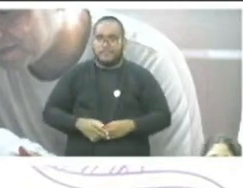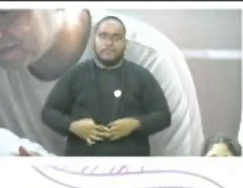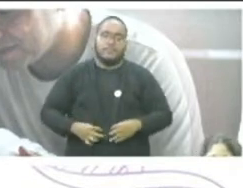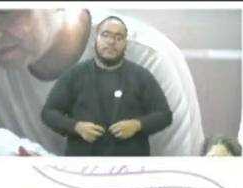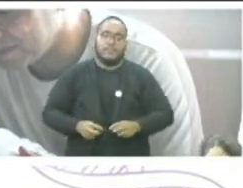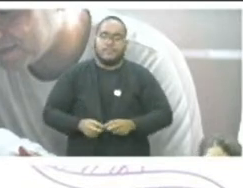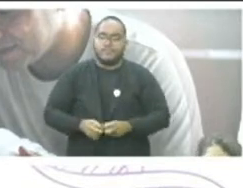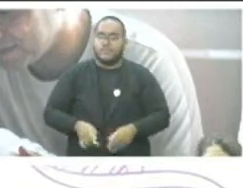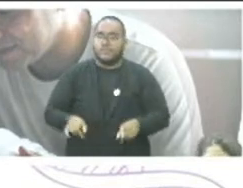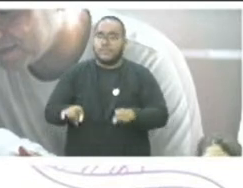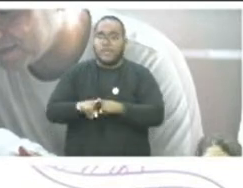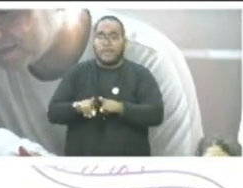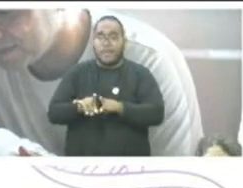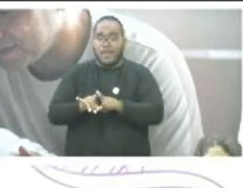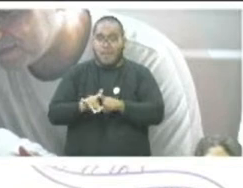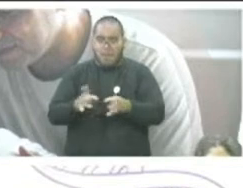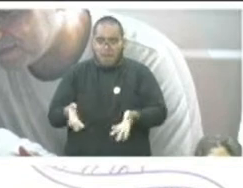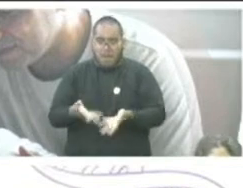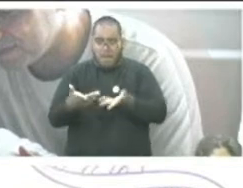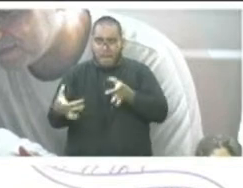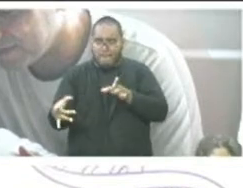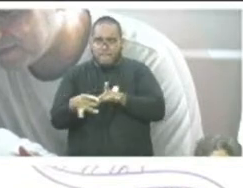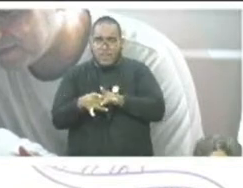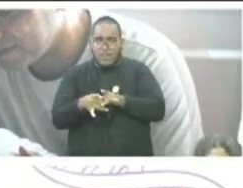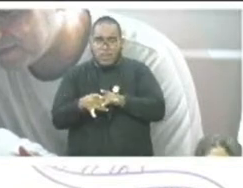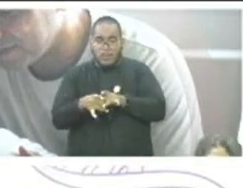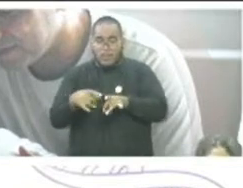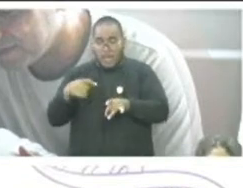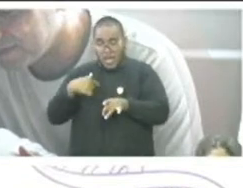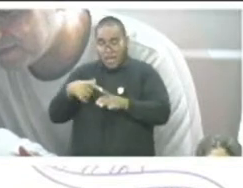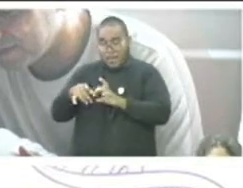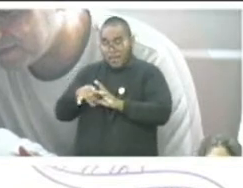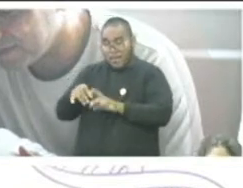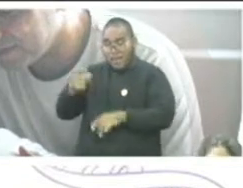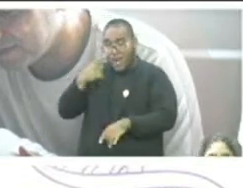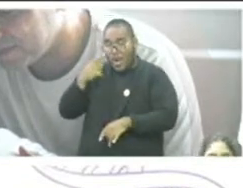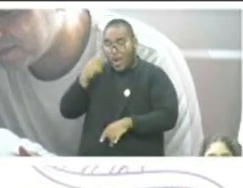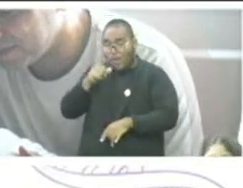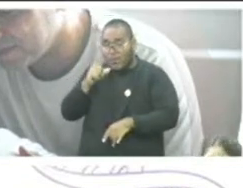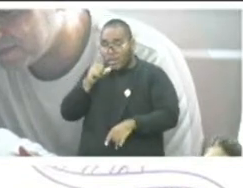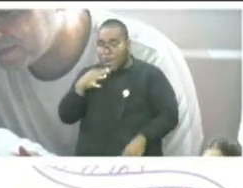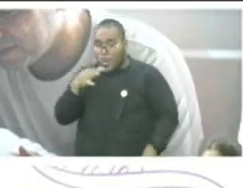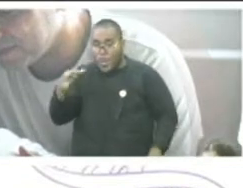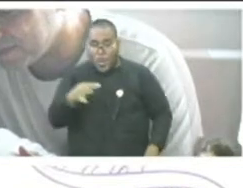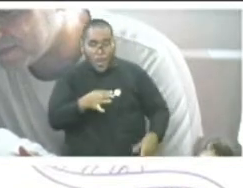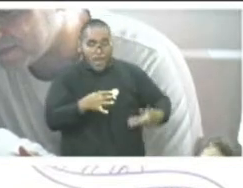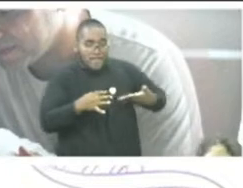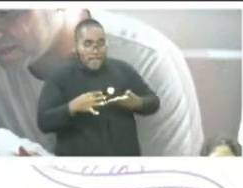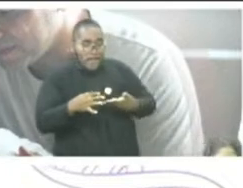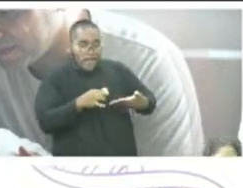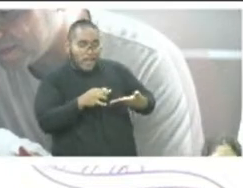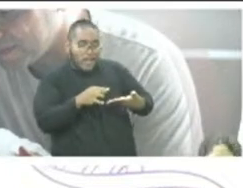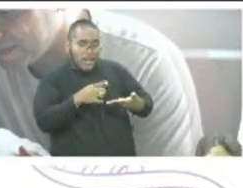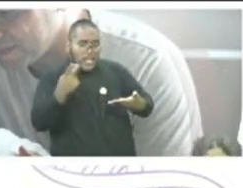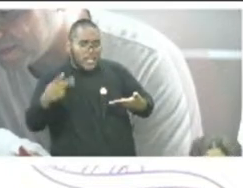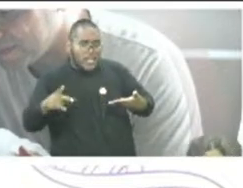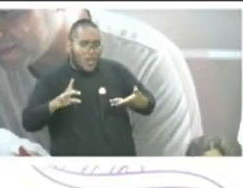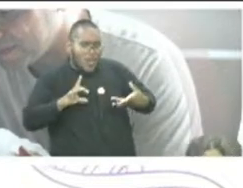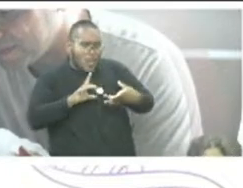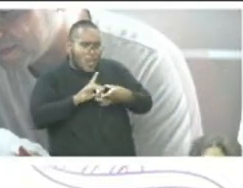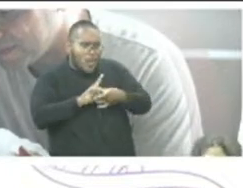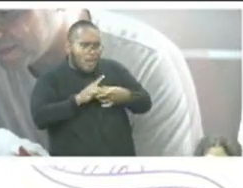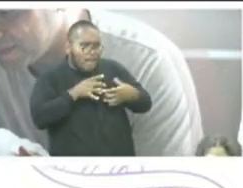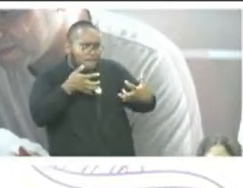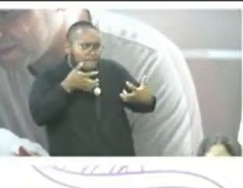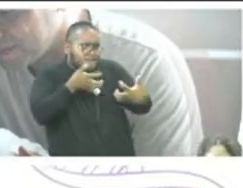promovo o vínculo. Eu permito essa mulher conhecer o bebê que ela gestou durante todo esse processo. Eu